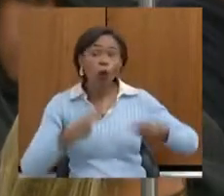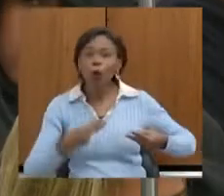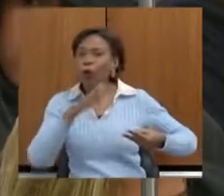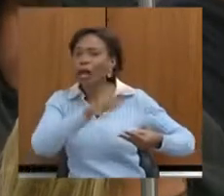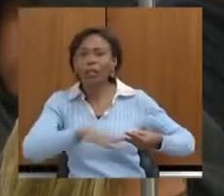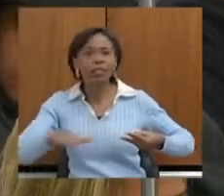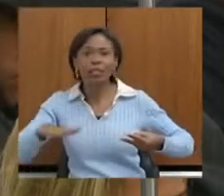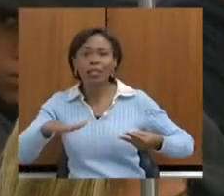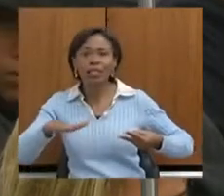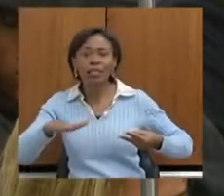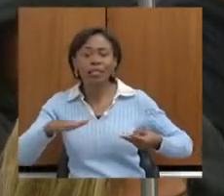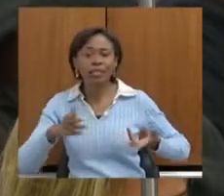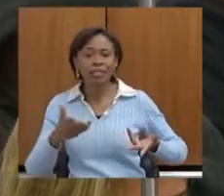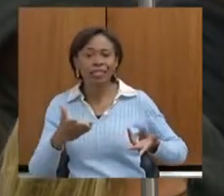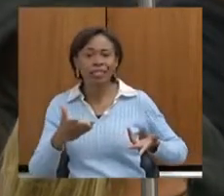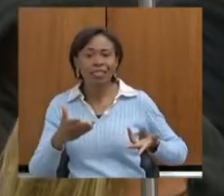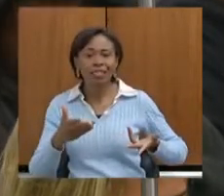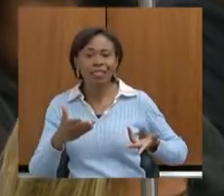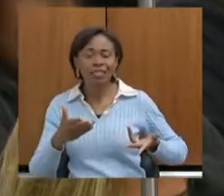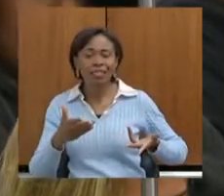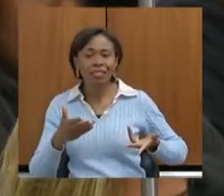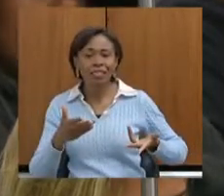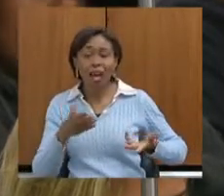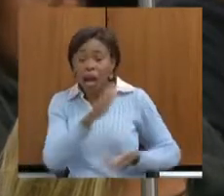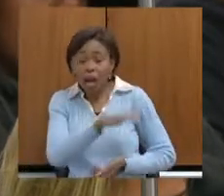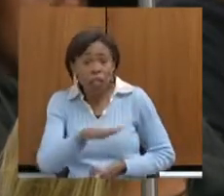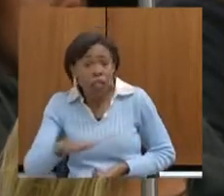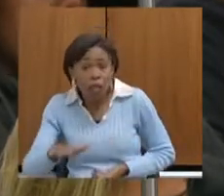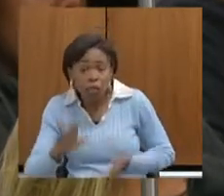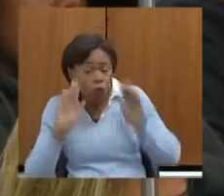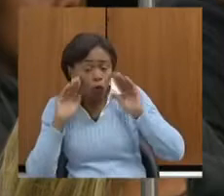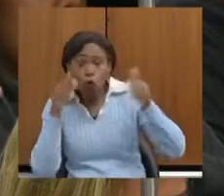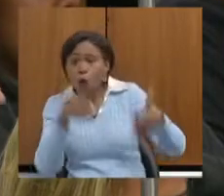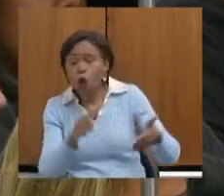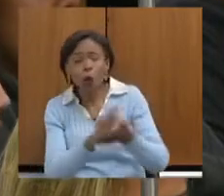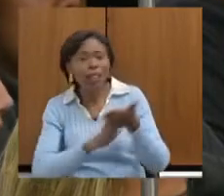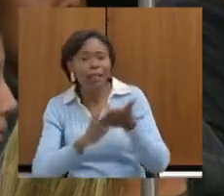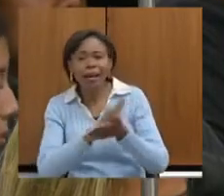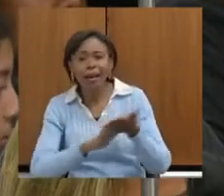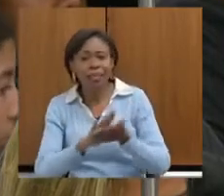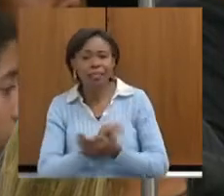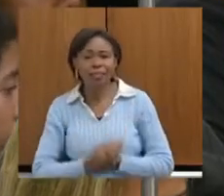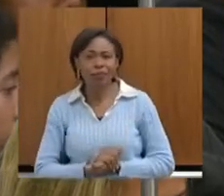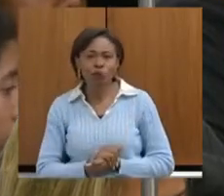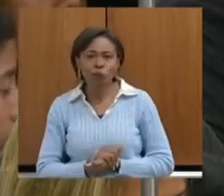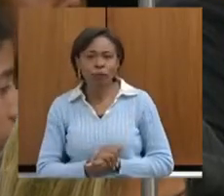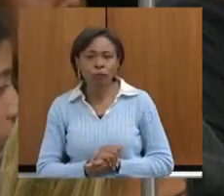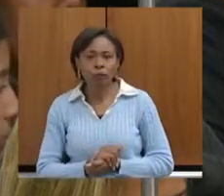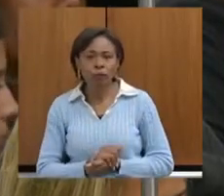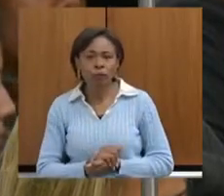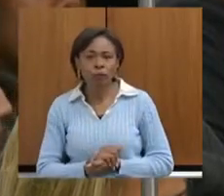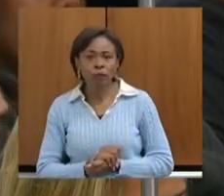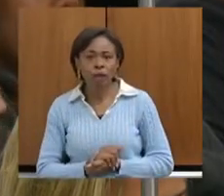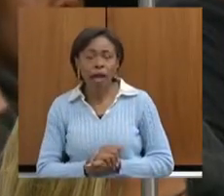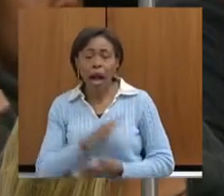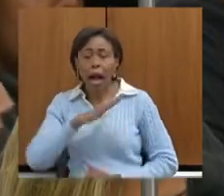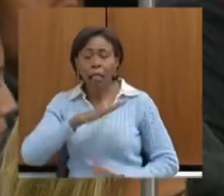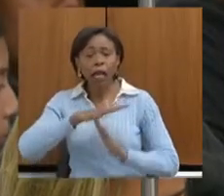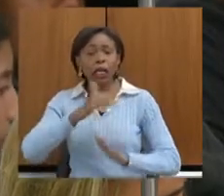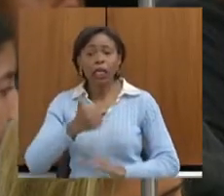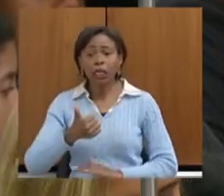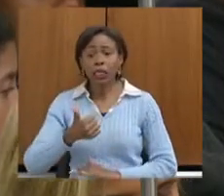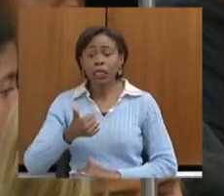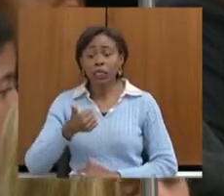e não foi reconhecido quem que vai estava um dia para 16 anos pois não concluiria que era